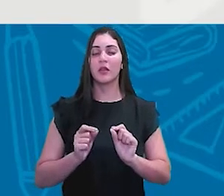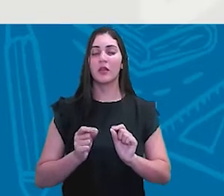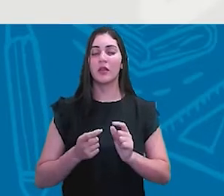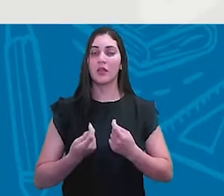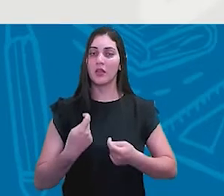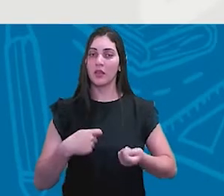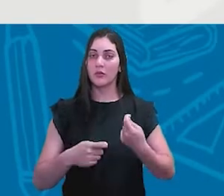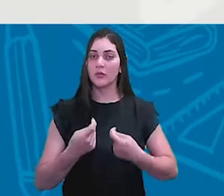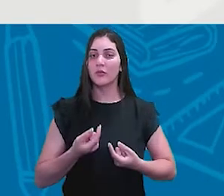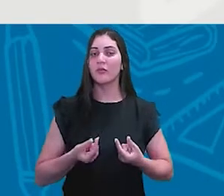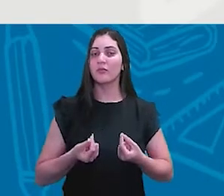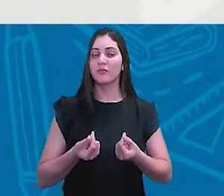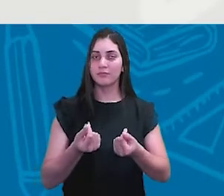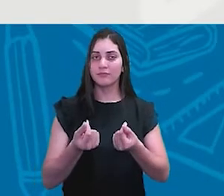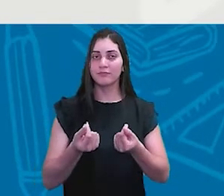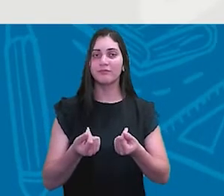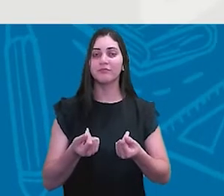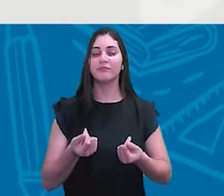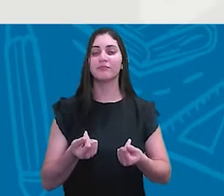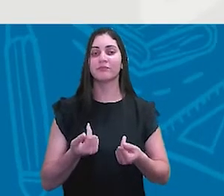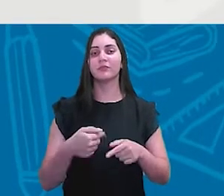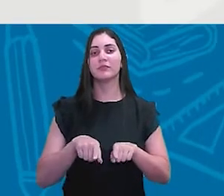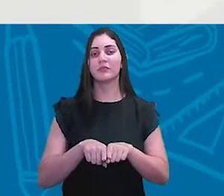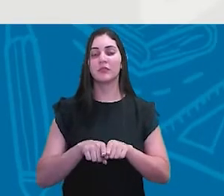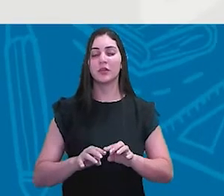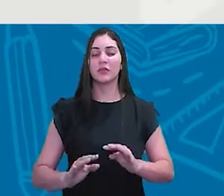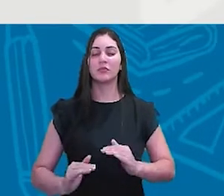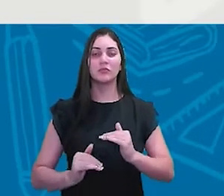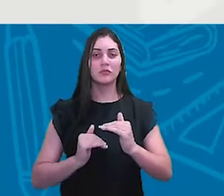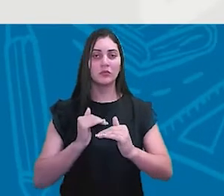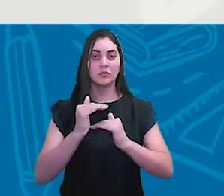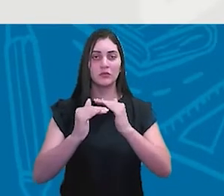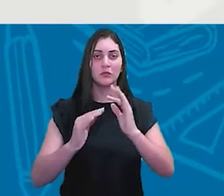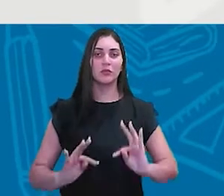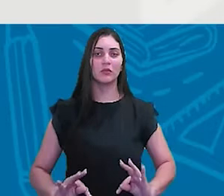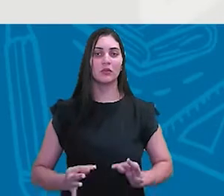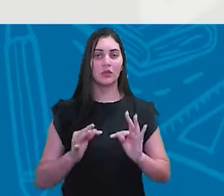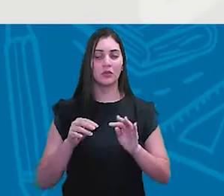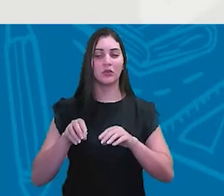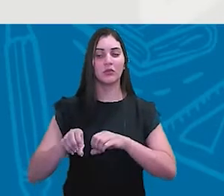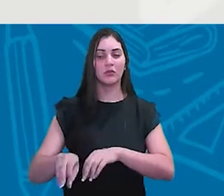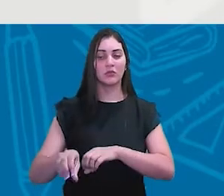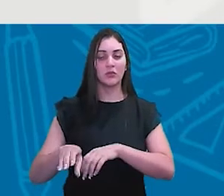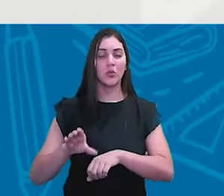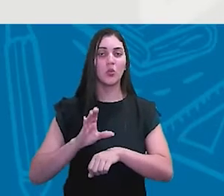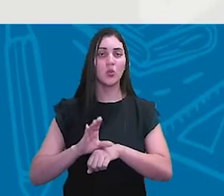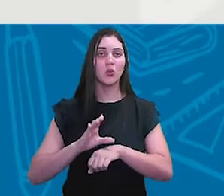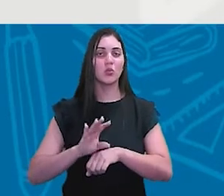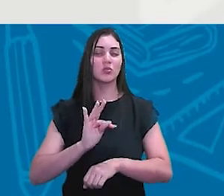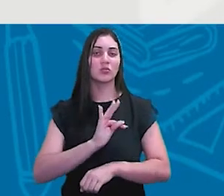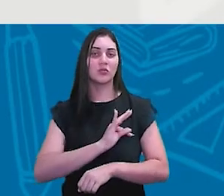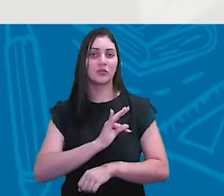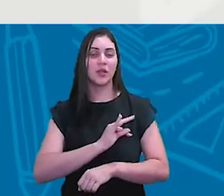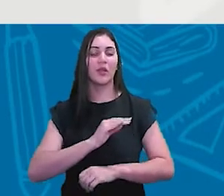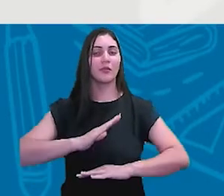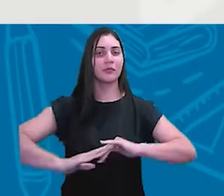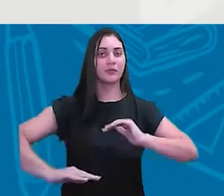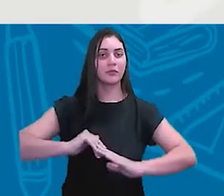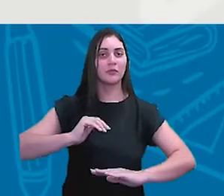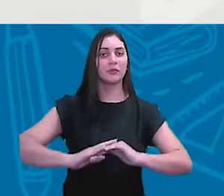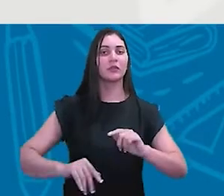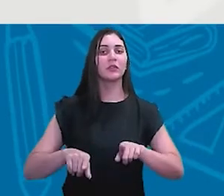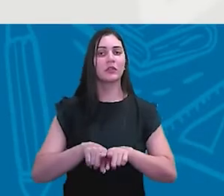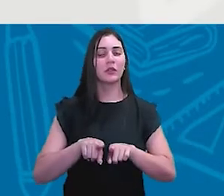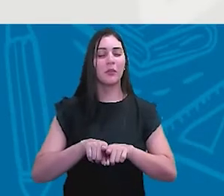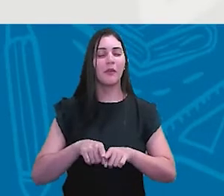econômica, financeira, desenvolvimento de tecnologia, de educação, de cursos técnicos, né, de cursos profissionalizantes, de mão de